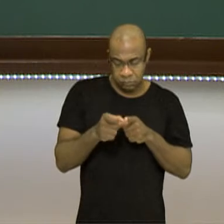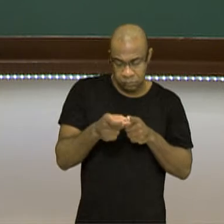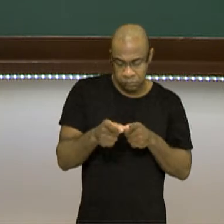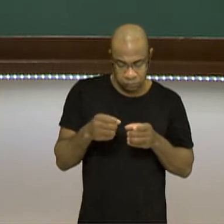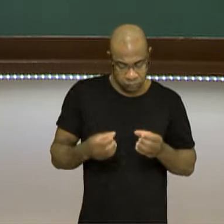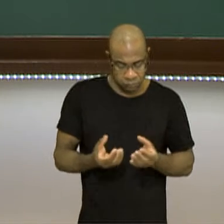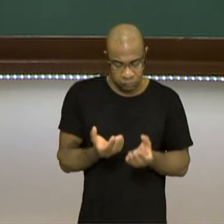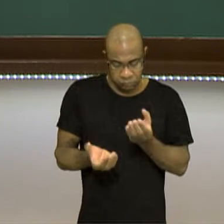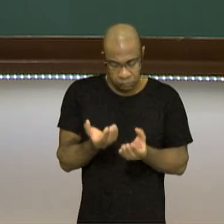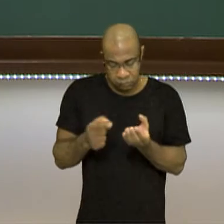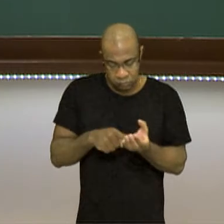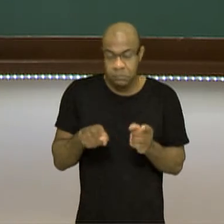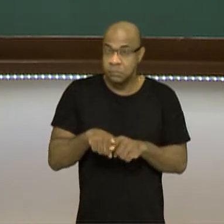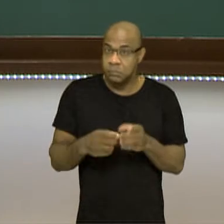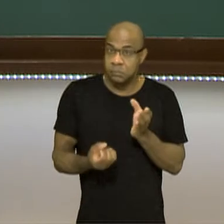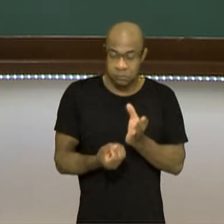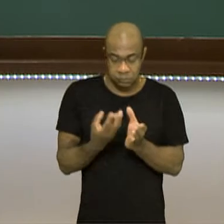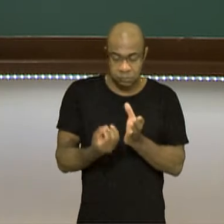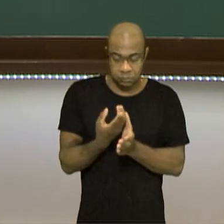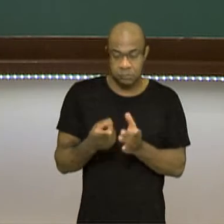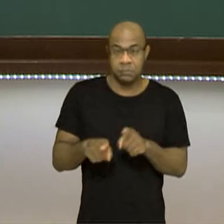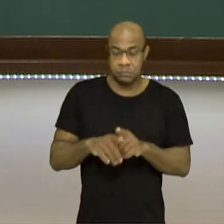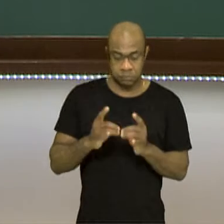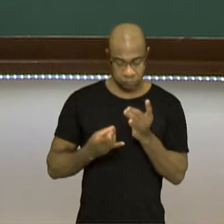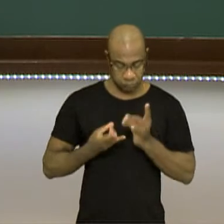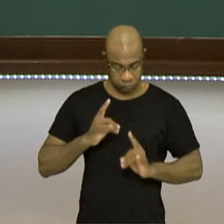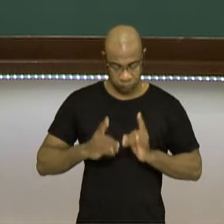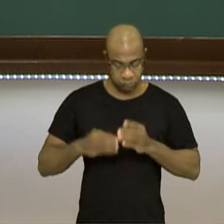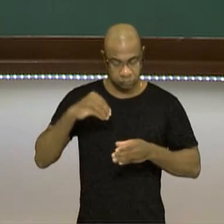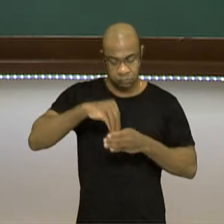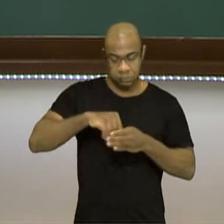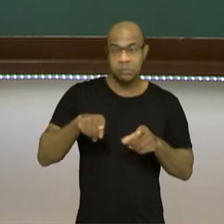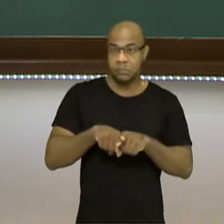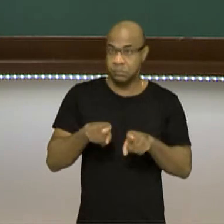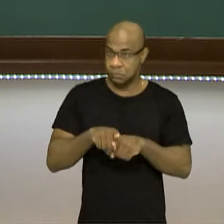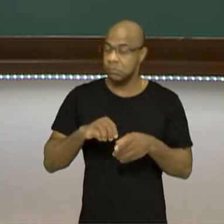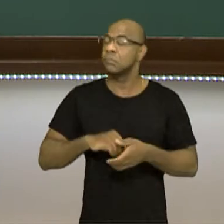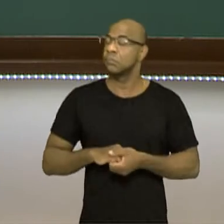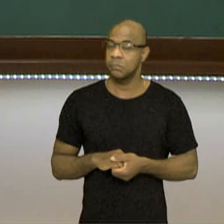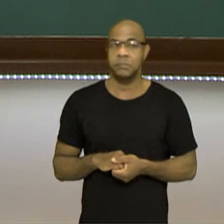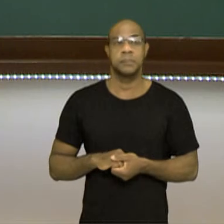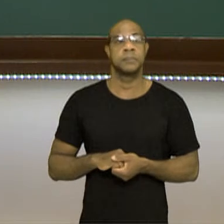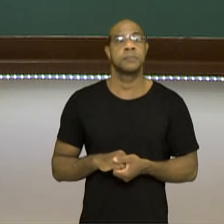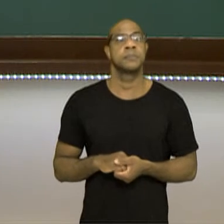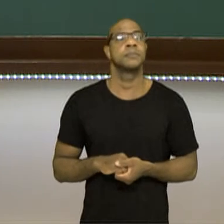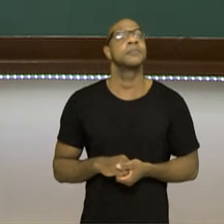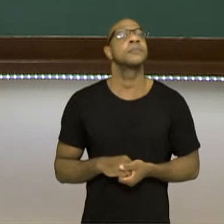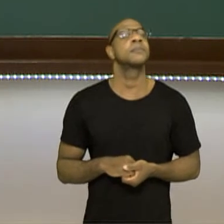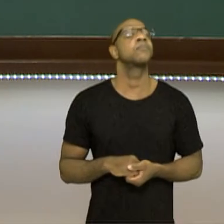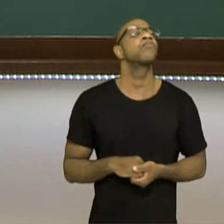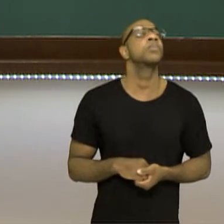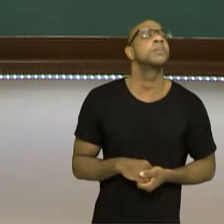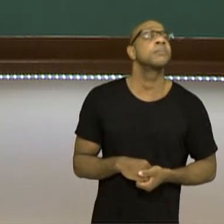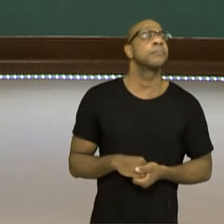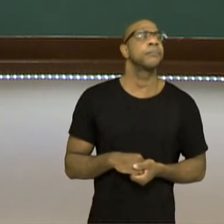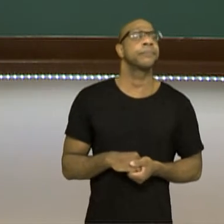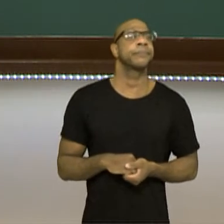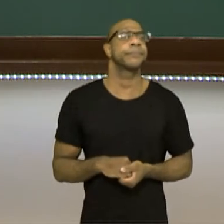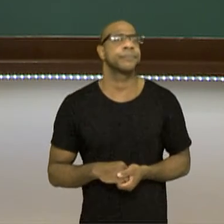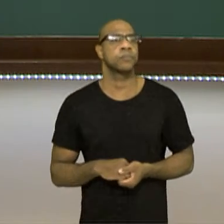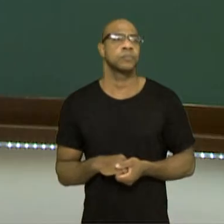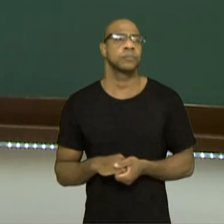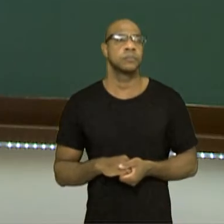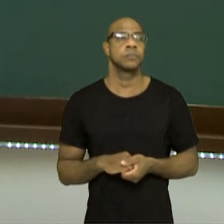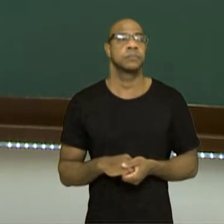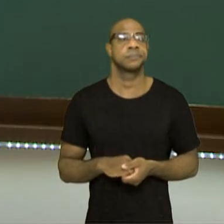vão produzir testosterona, tá? Então essa é outra função do sistema genital masculino. O sistema